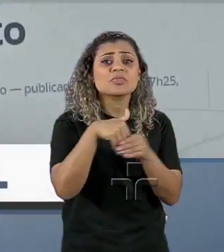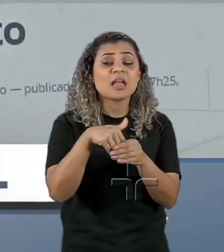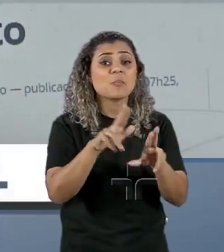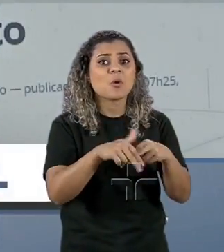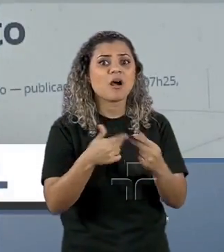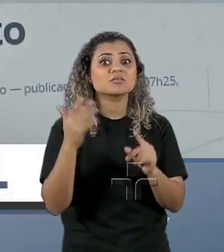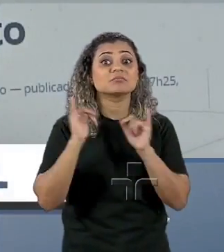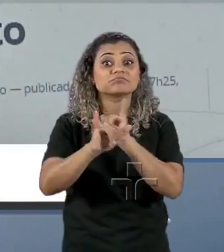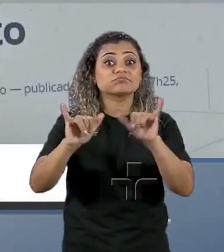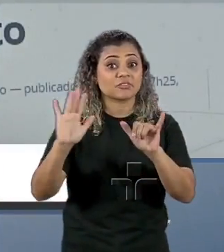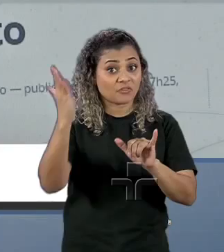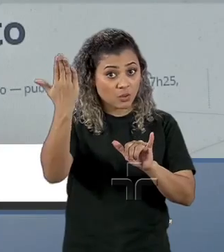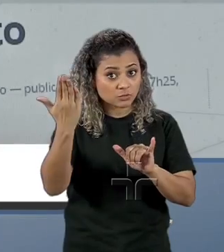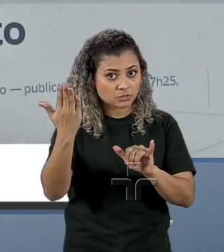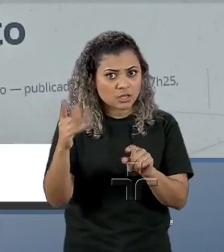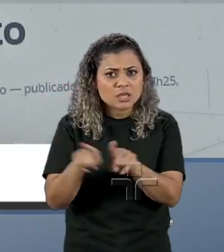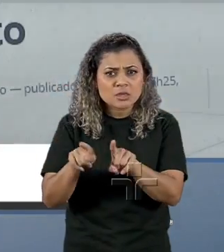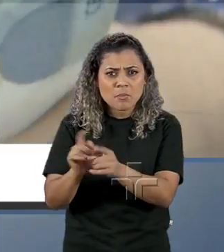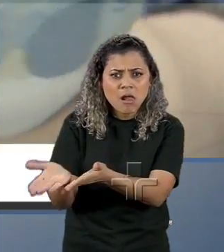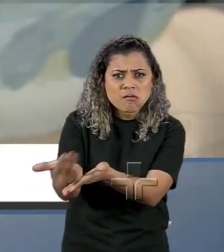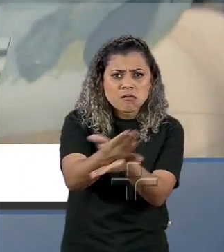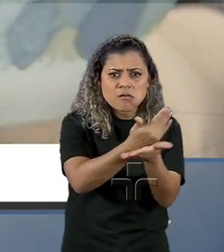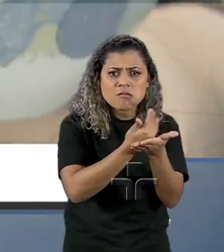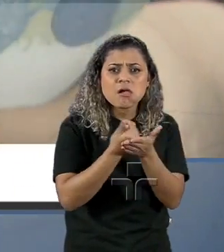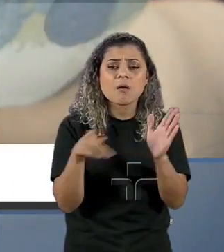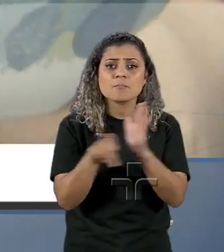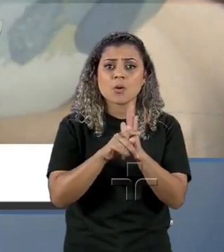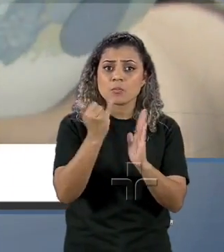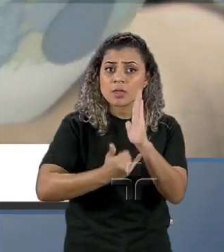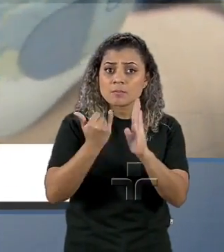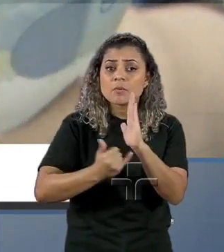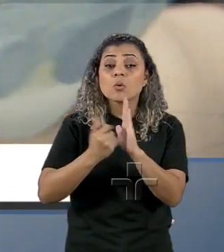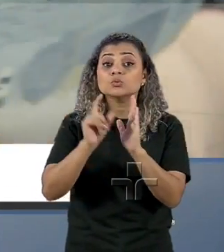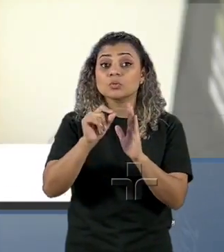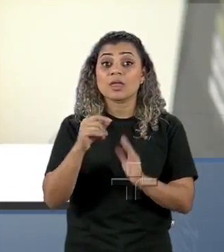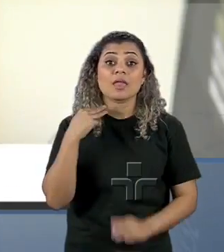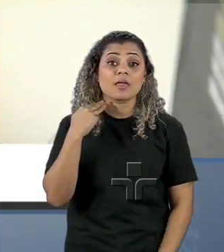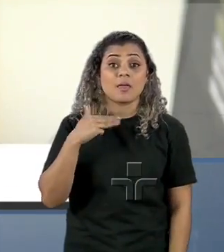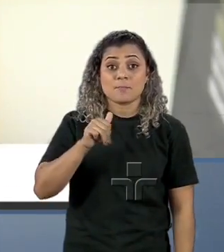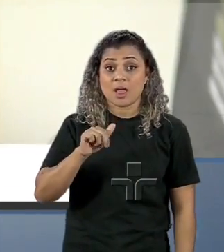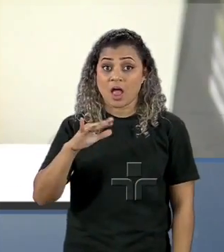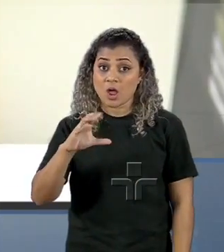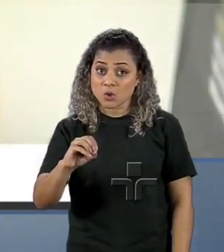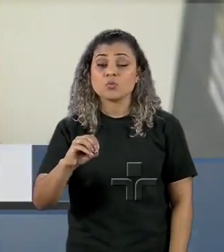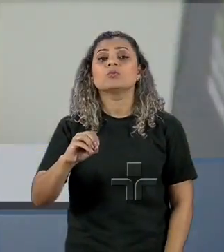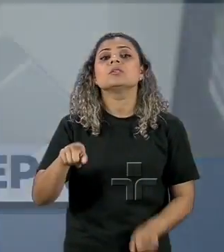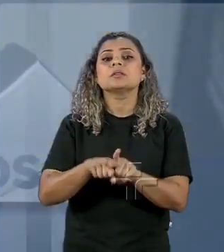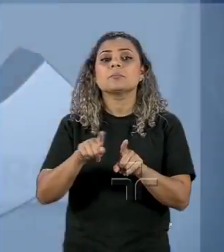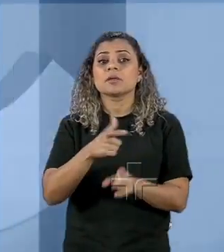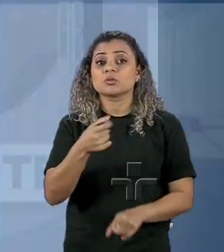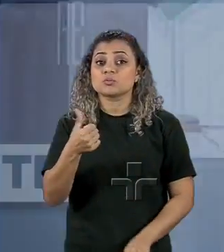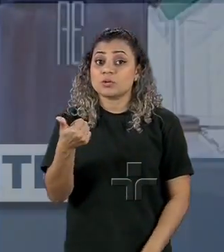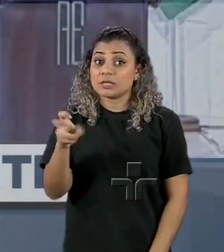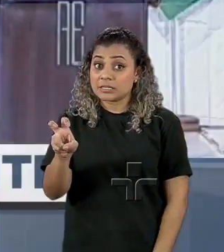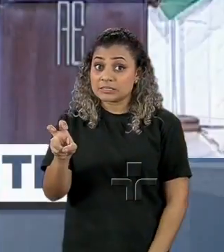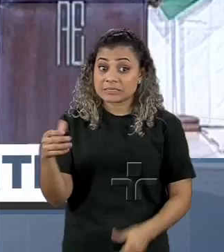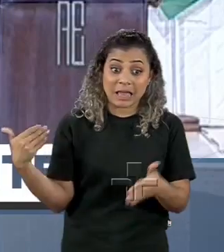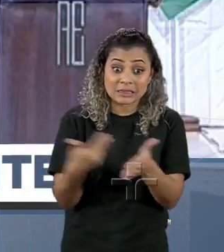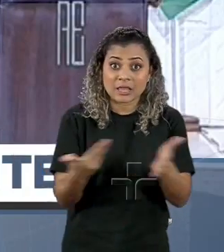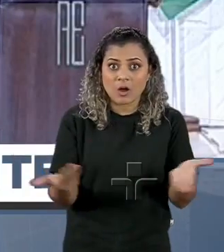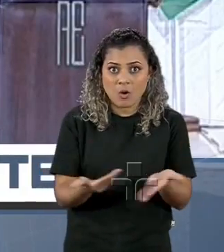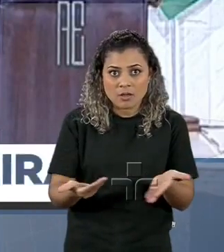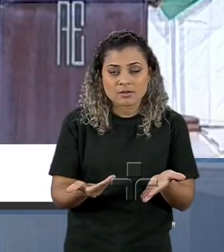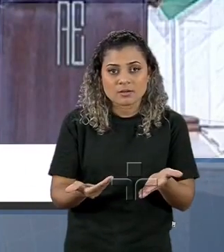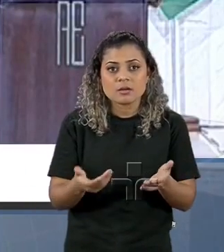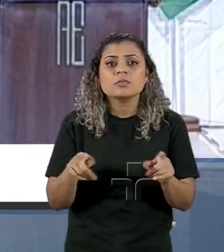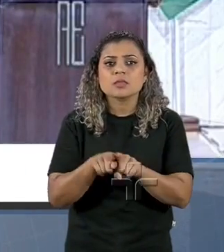A arrecadação de impostos registra melhor resultado para o mês de maio desde 2015. Governo